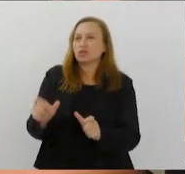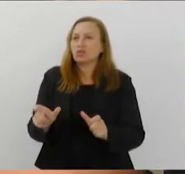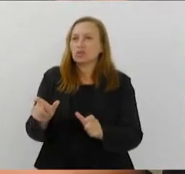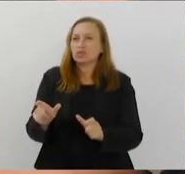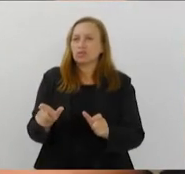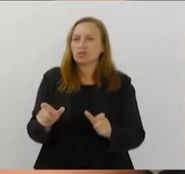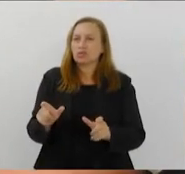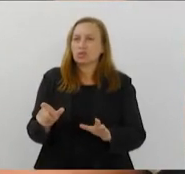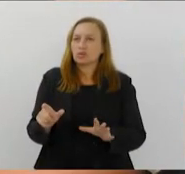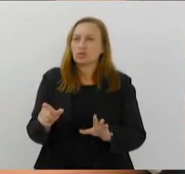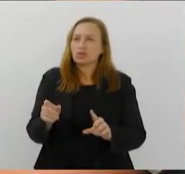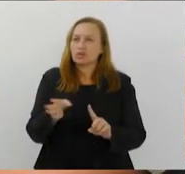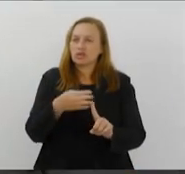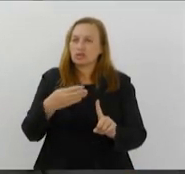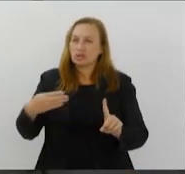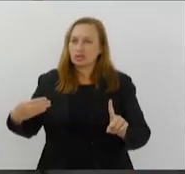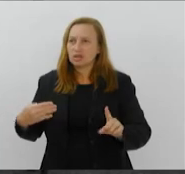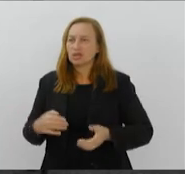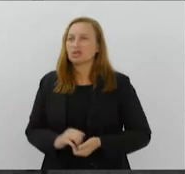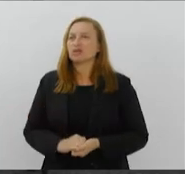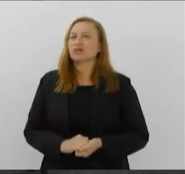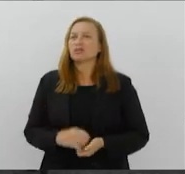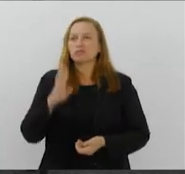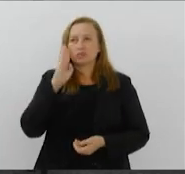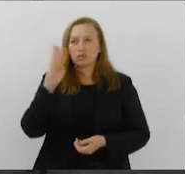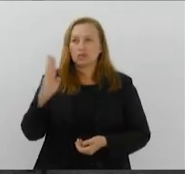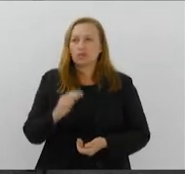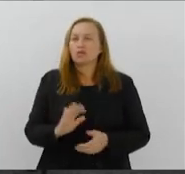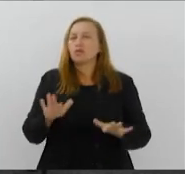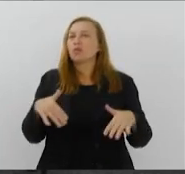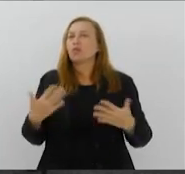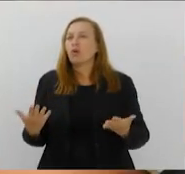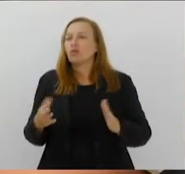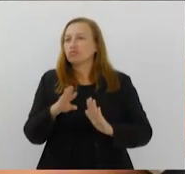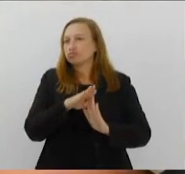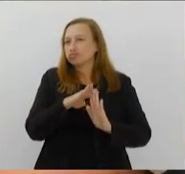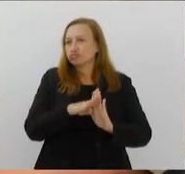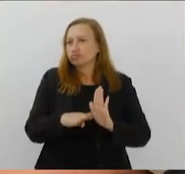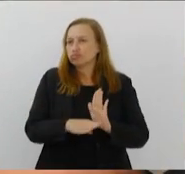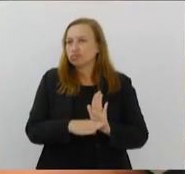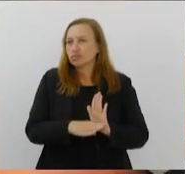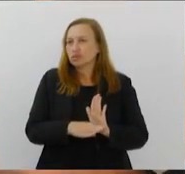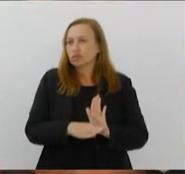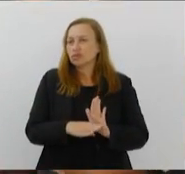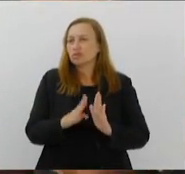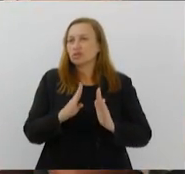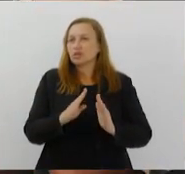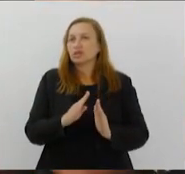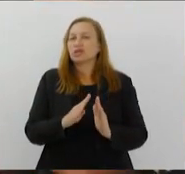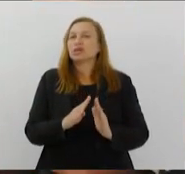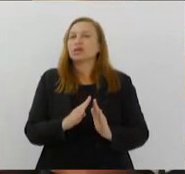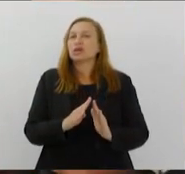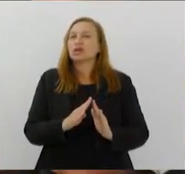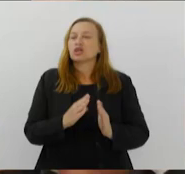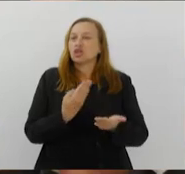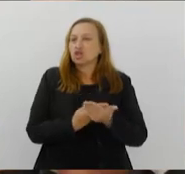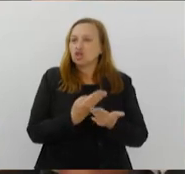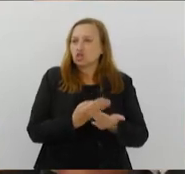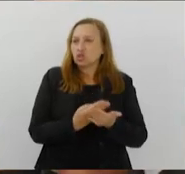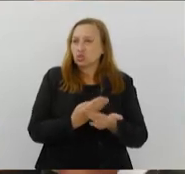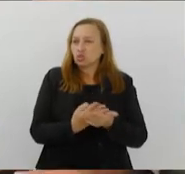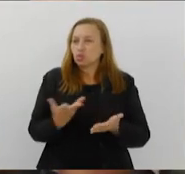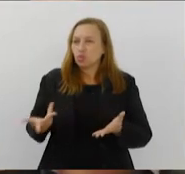travesti, com eixos principais. Quais eram esses eixos? Escolarização,